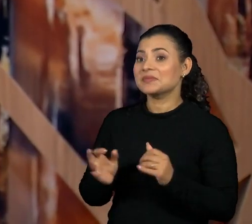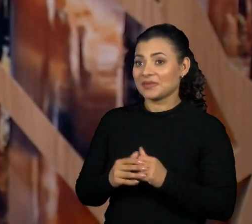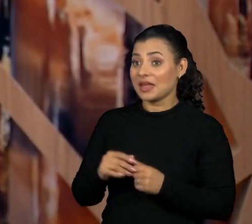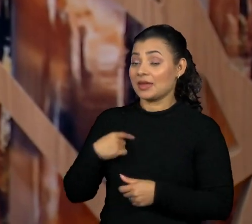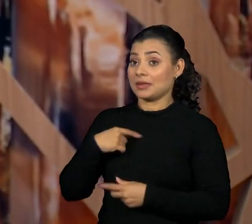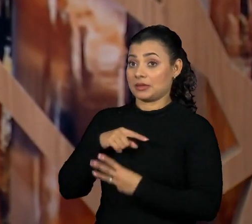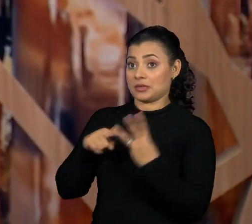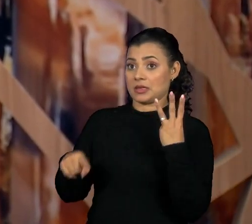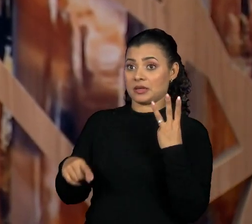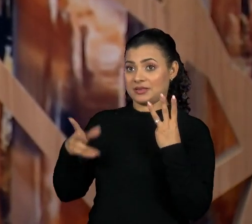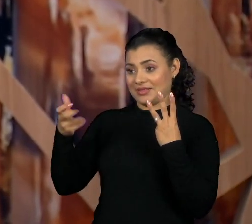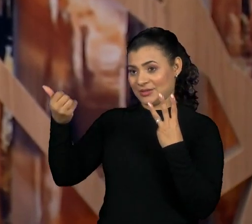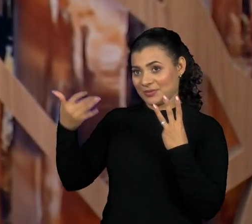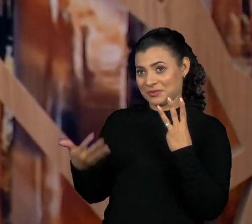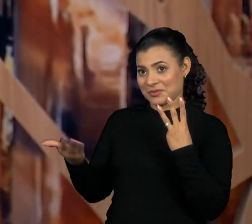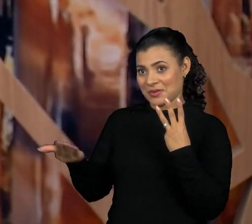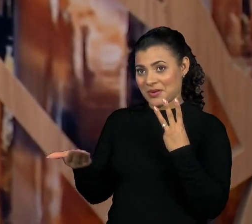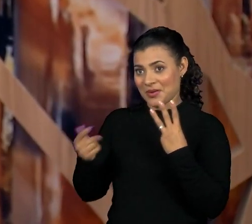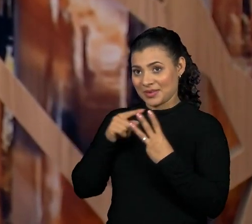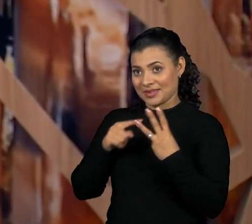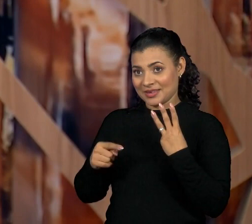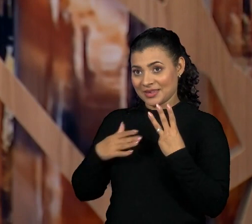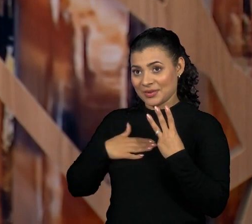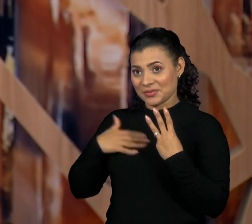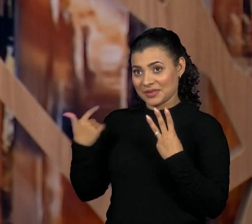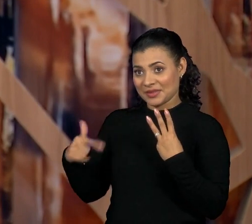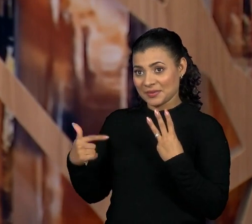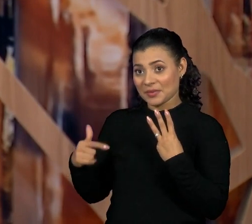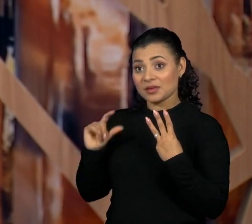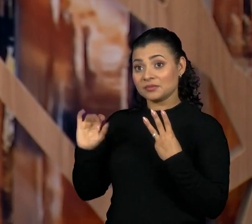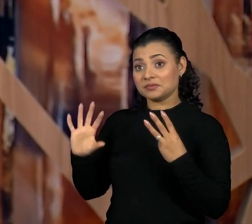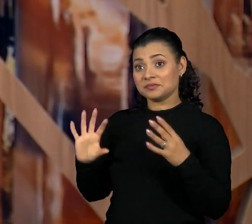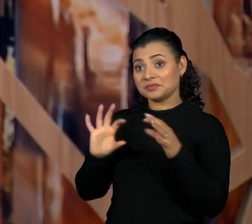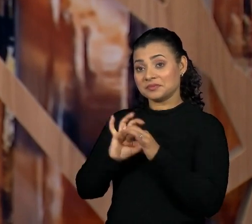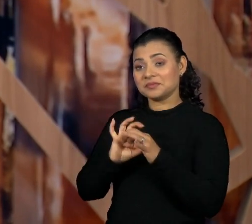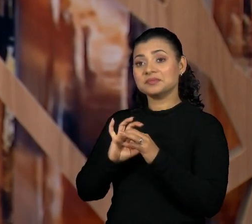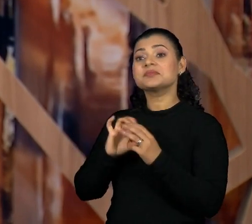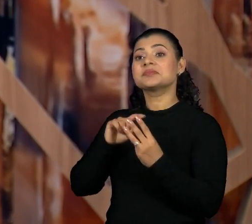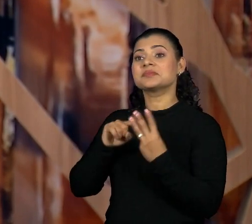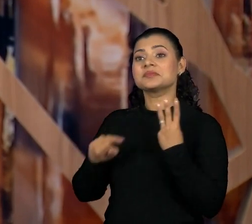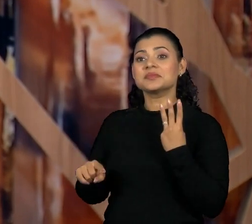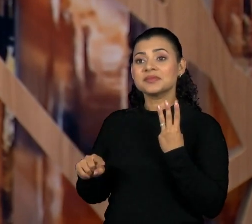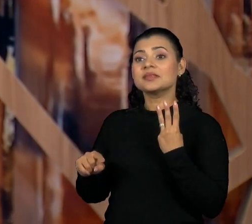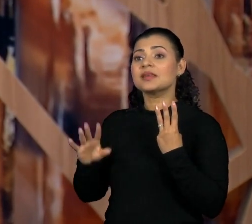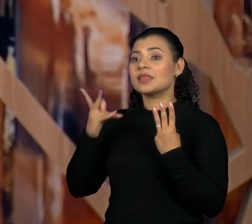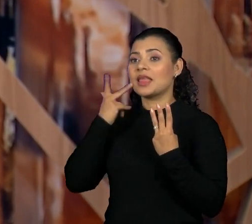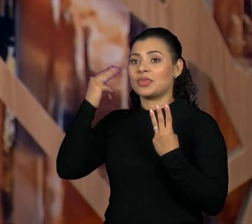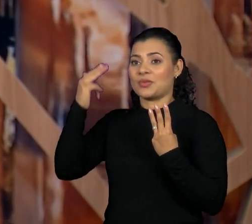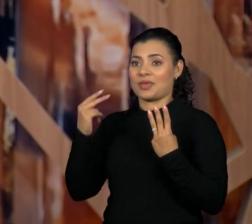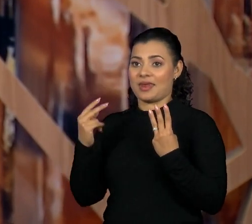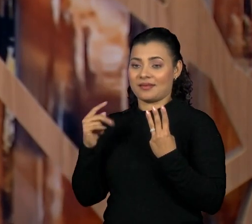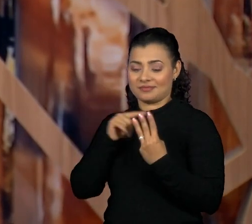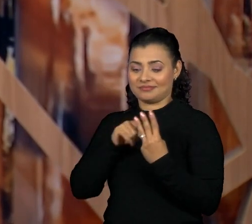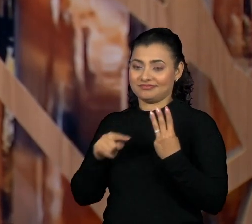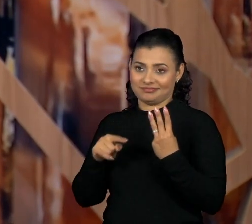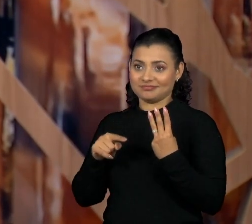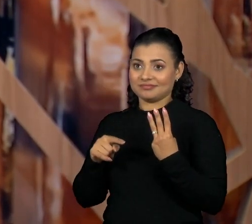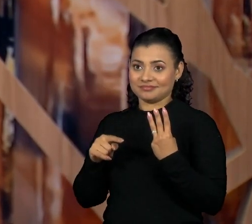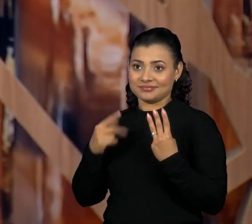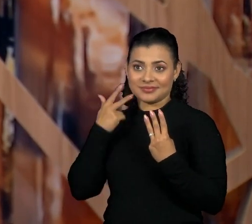3 atividades que você mencionou, elas se relacionam de uma maneira bastante orgânica. Eu